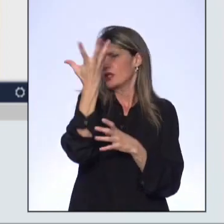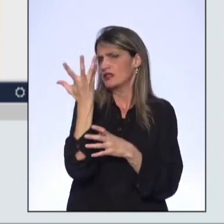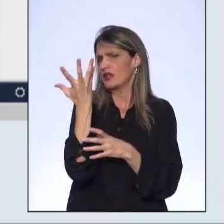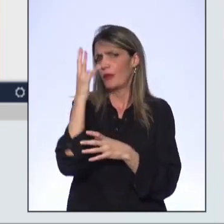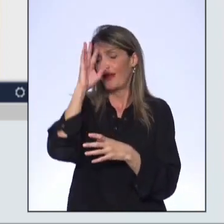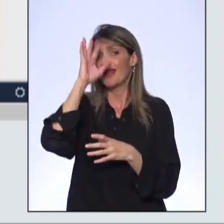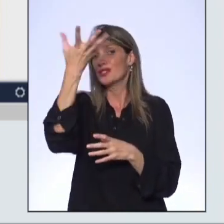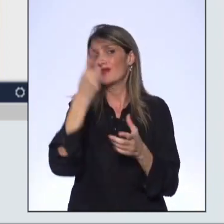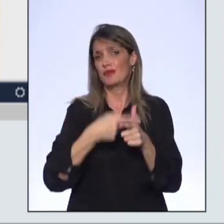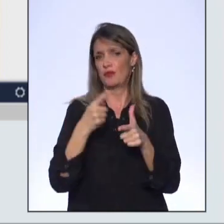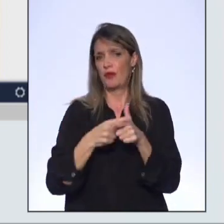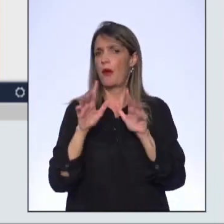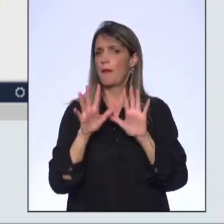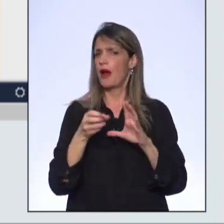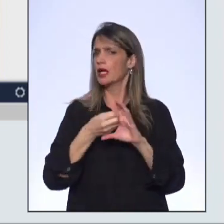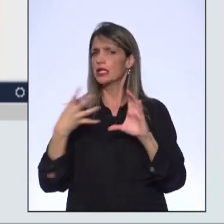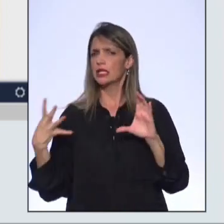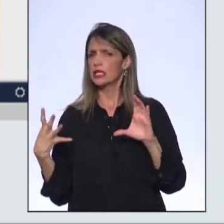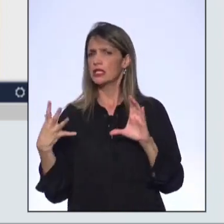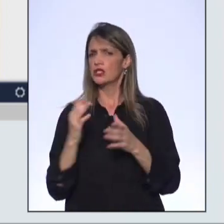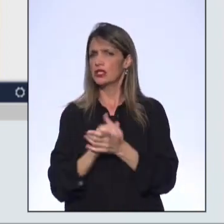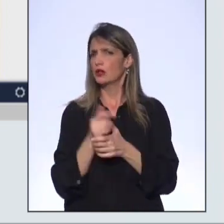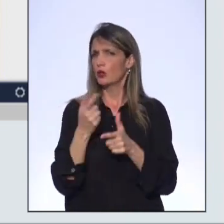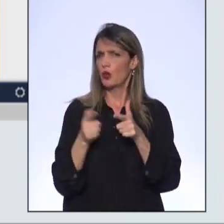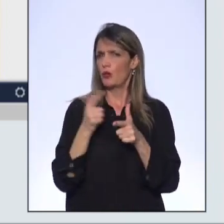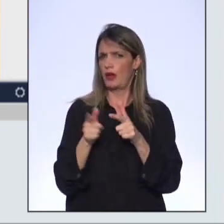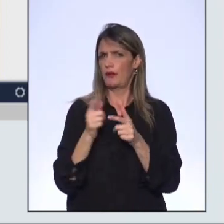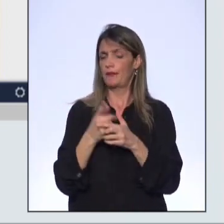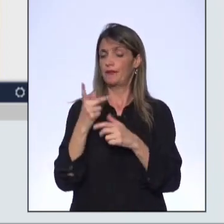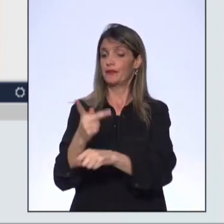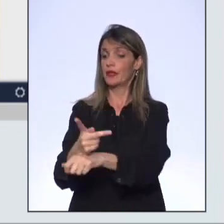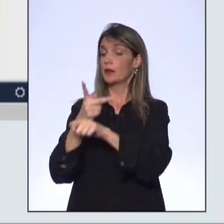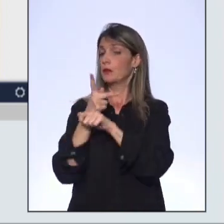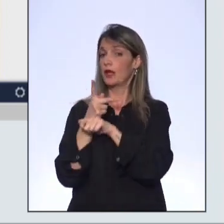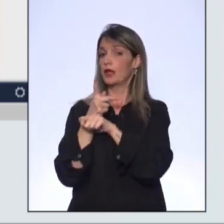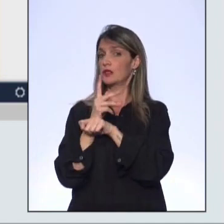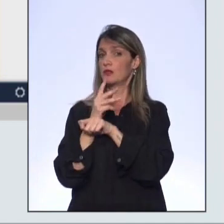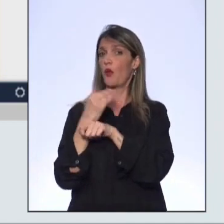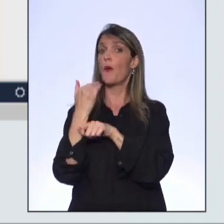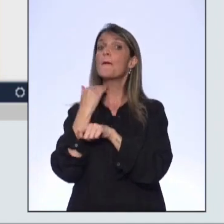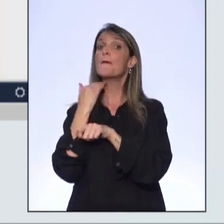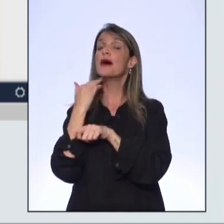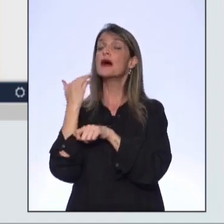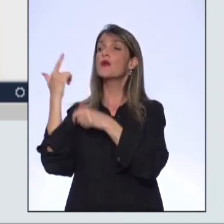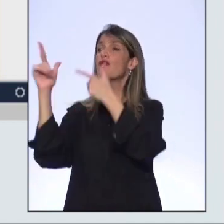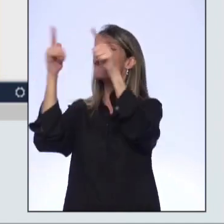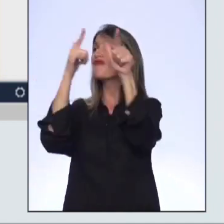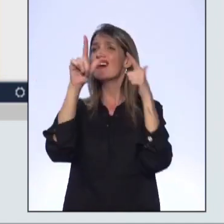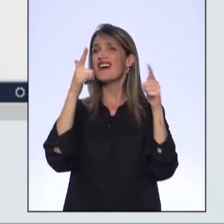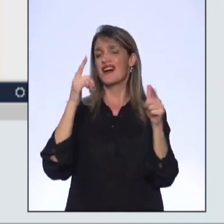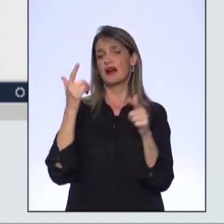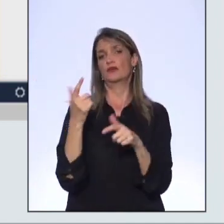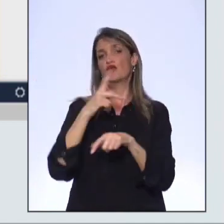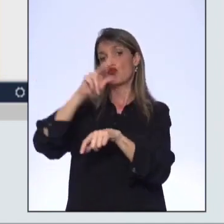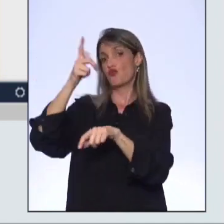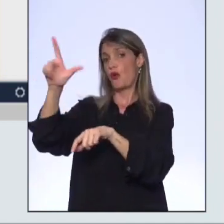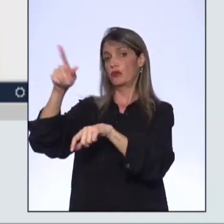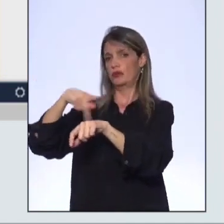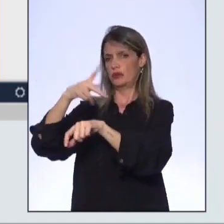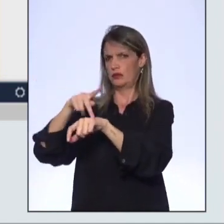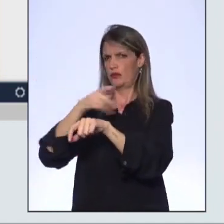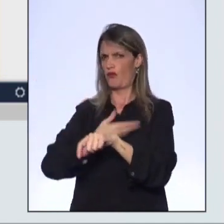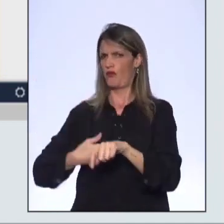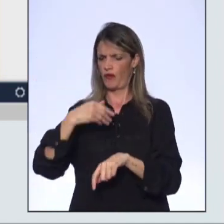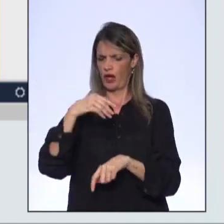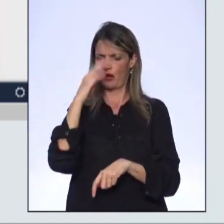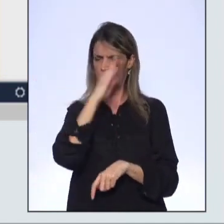principais características dessa operação. Este empréstimo foi realizado em bancos internacionais. O governo brasileiro tomou de